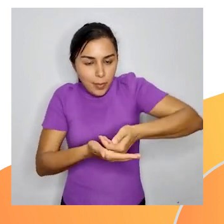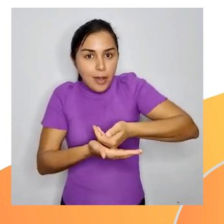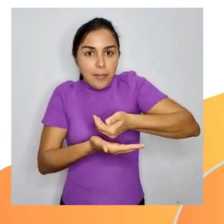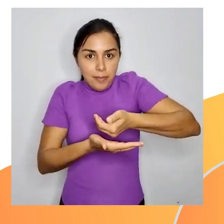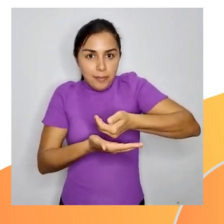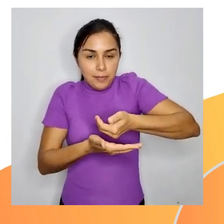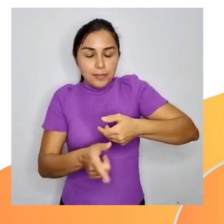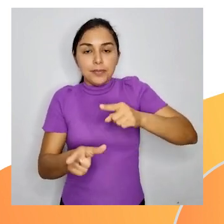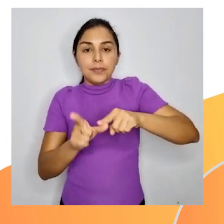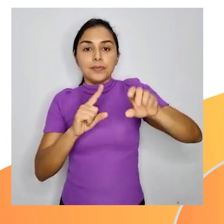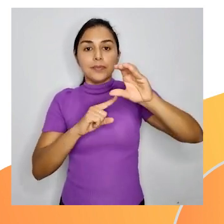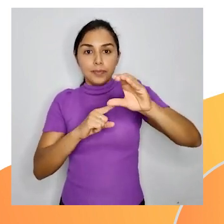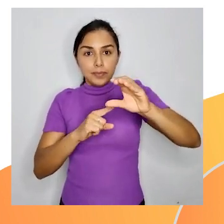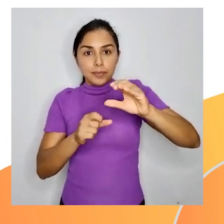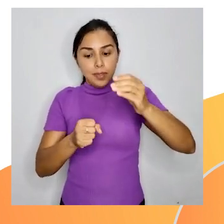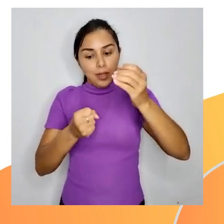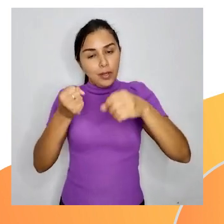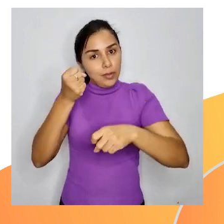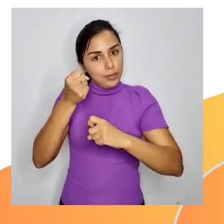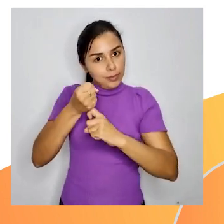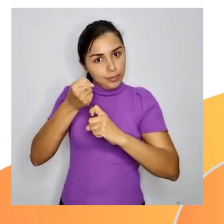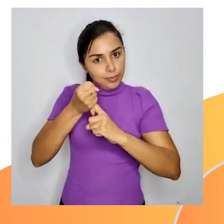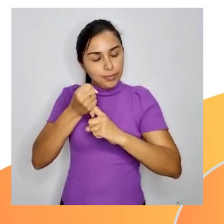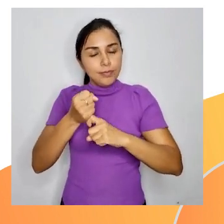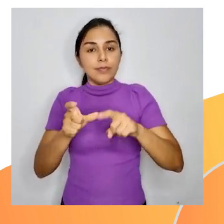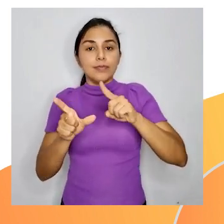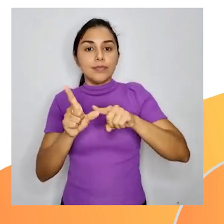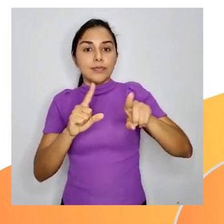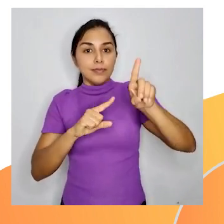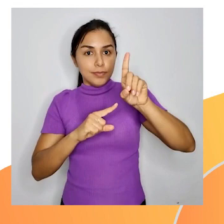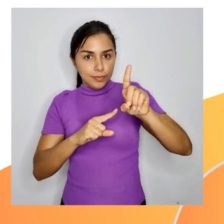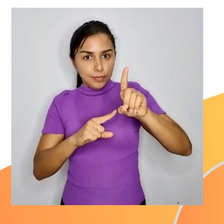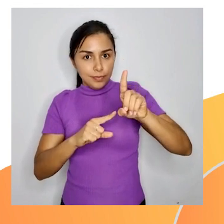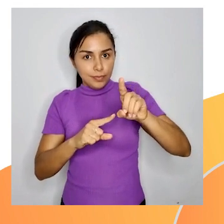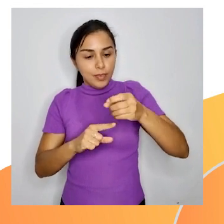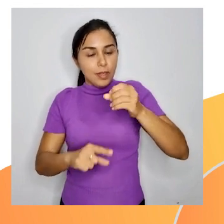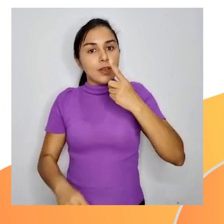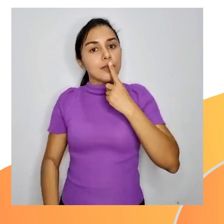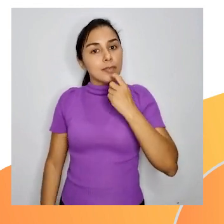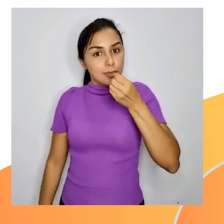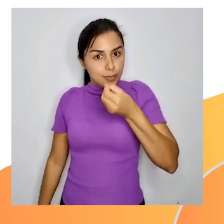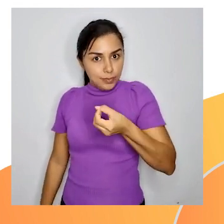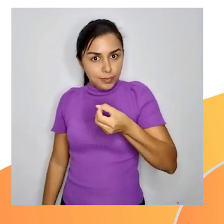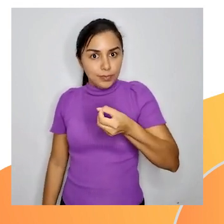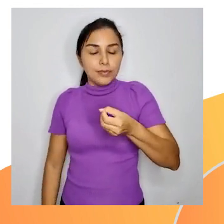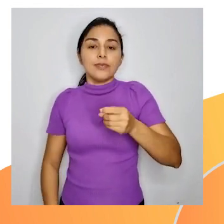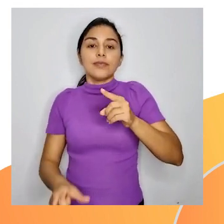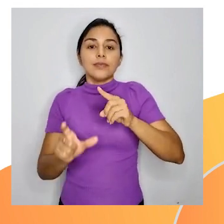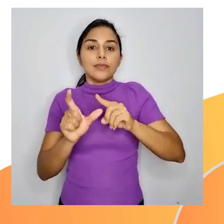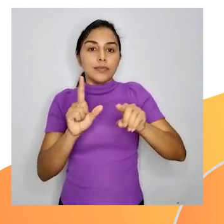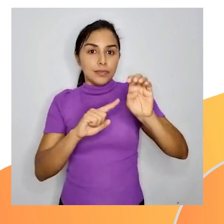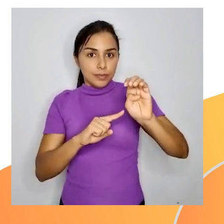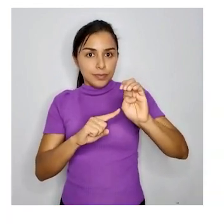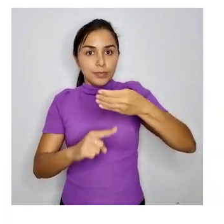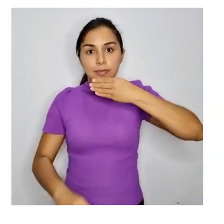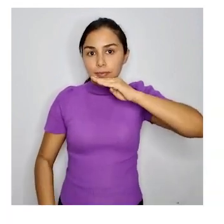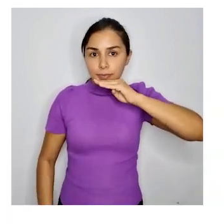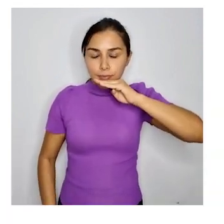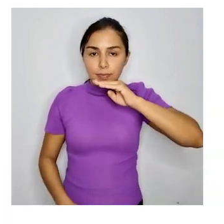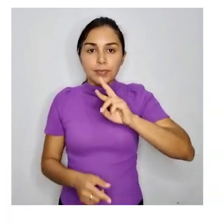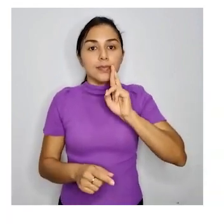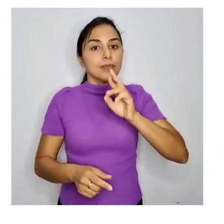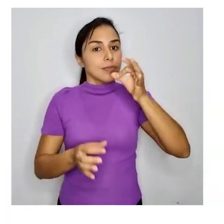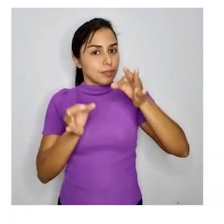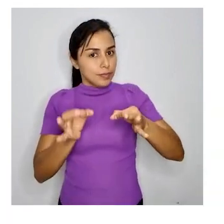o caju. D, a acerola. E, a manga. Qual é a nossa resposta correta?